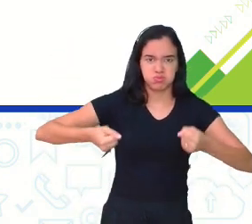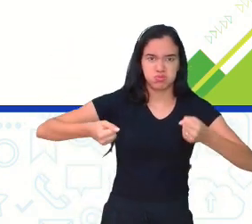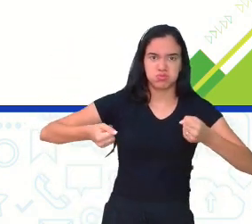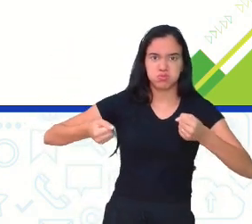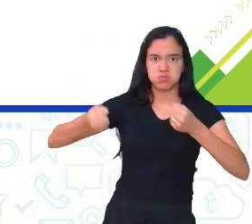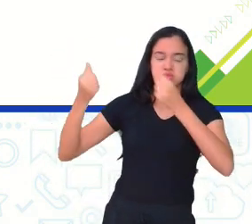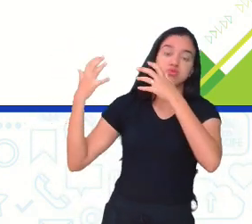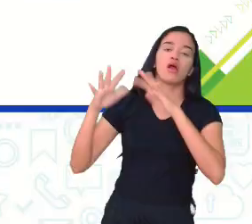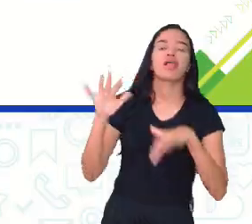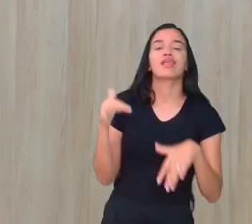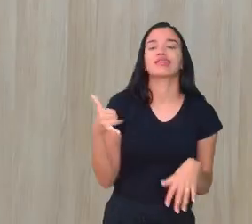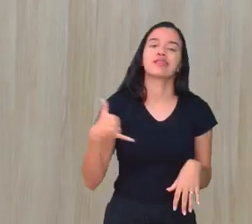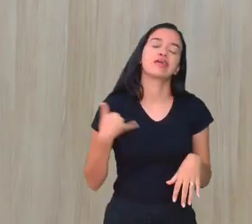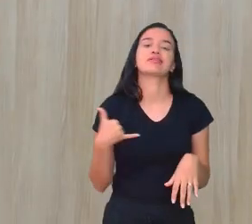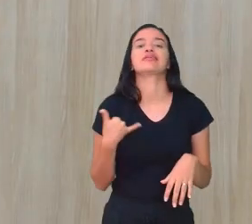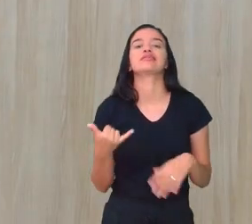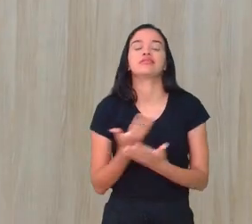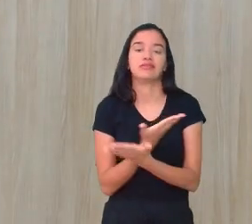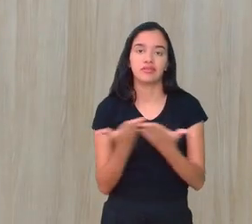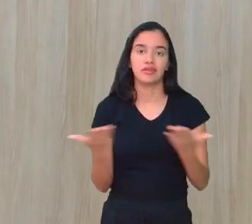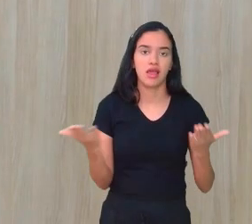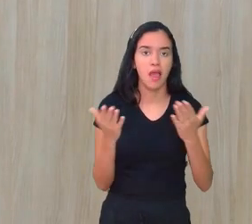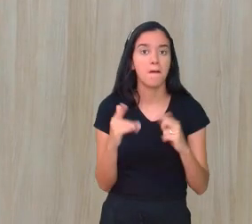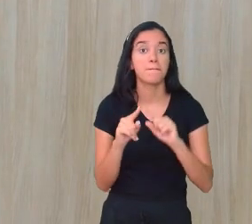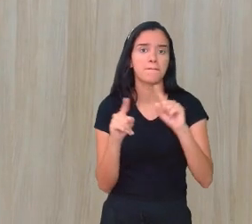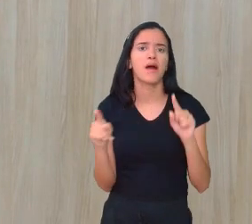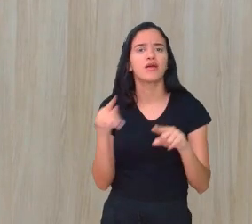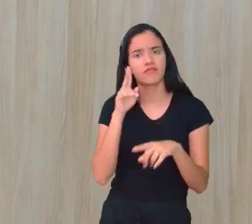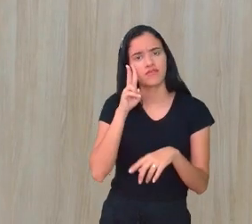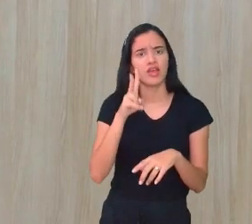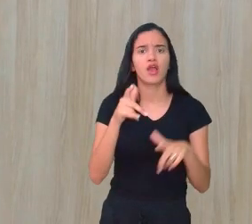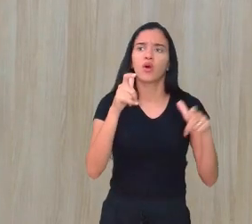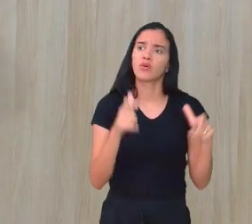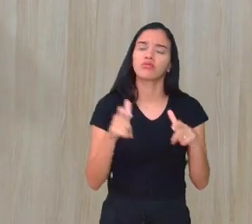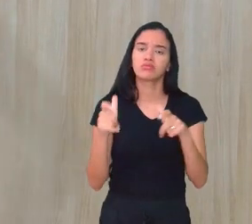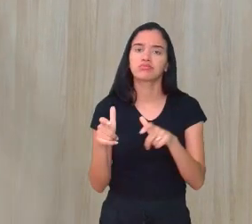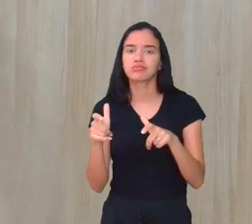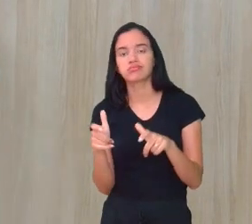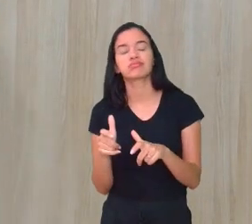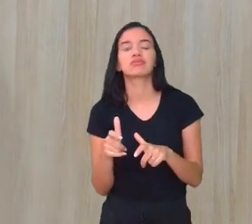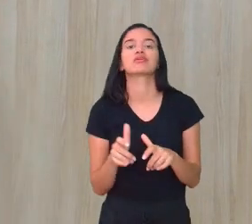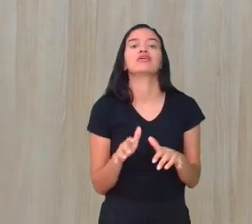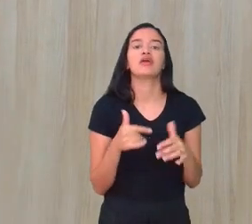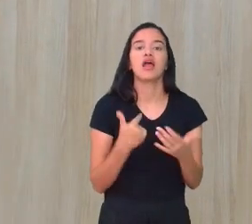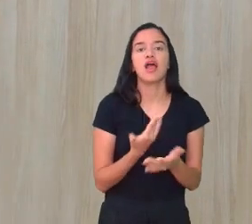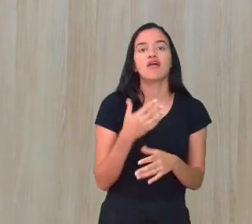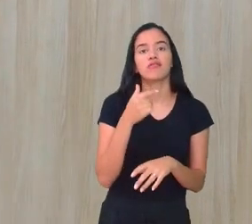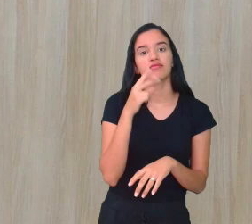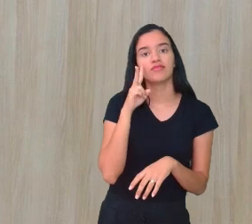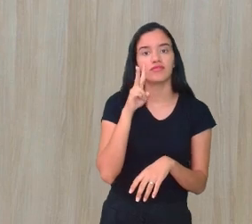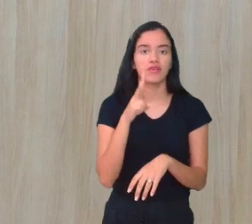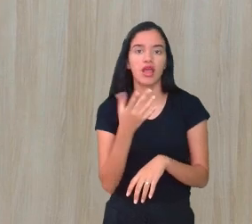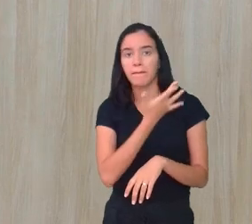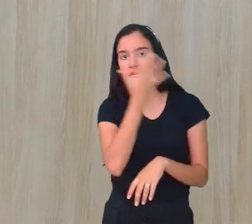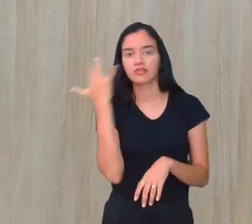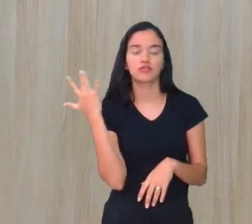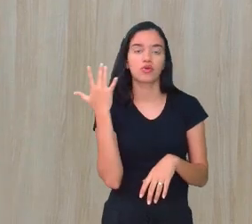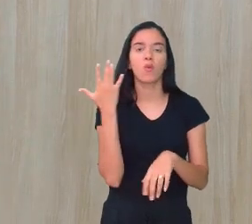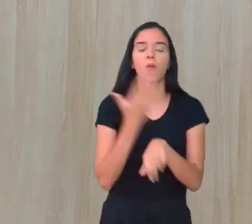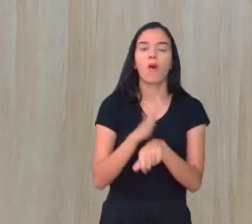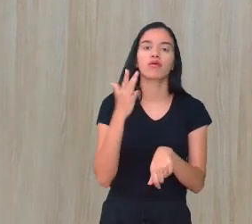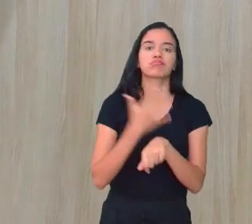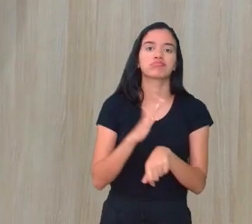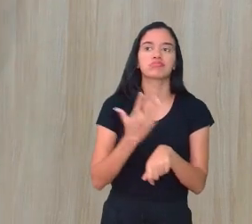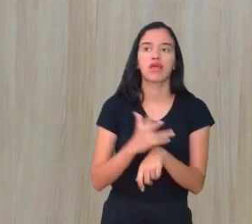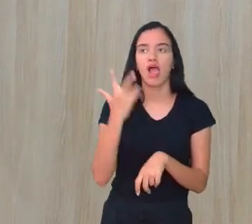até porque na idade de vocês, né? Mas de já ver em algum lugar. Passar, ver um box, ver a galera treinando lá. Isso é muito comum,